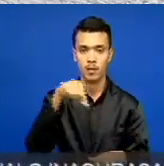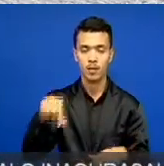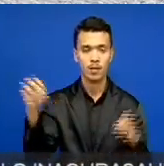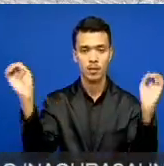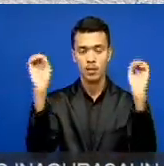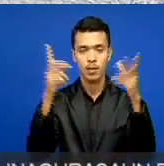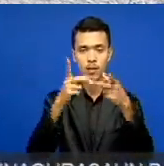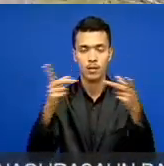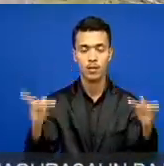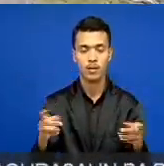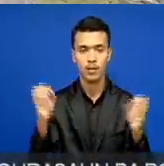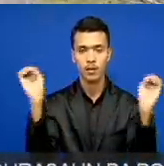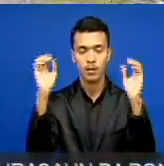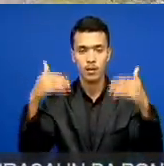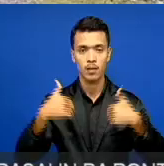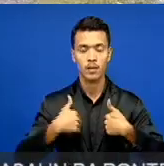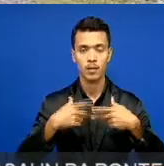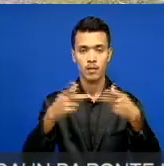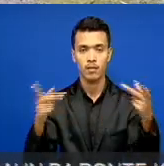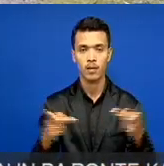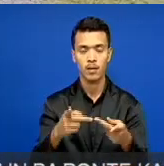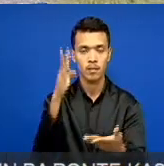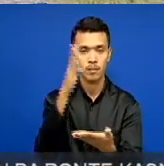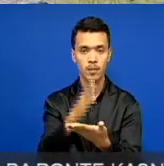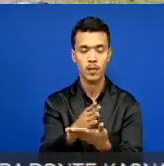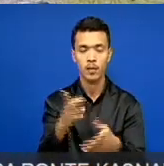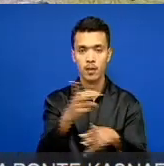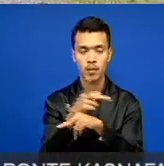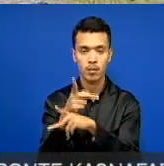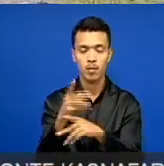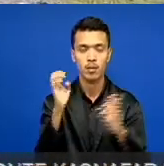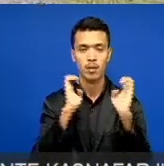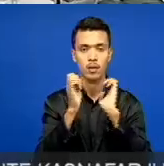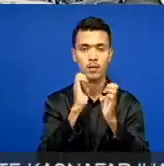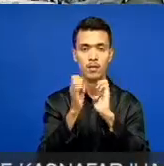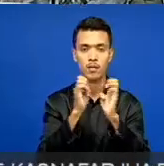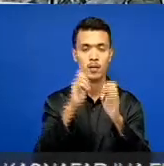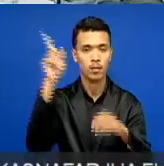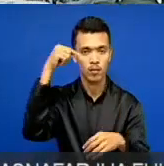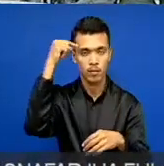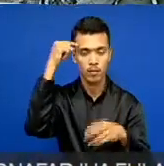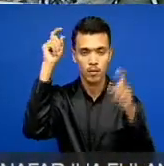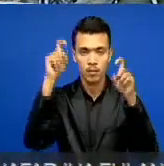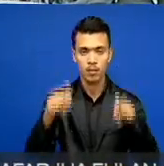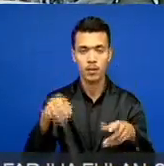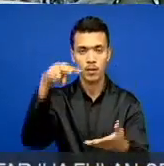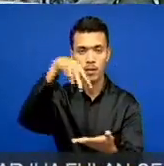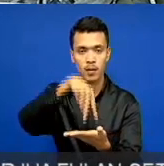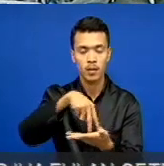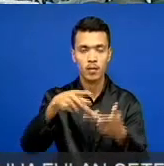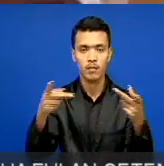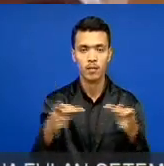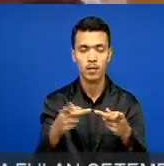em concentração. Chefe Suku argumenta a to evita engrafamento. Governo tem que Heri Terminal para transporte